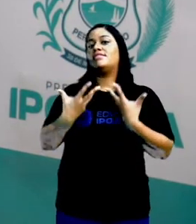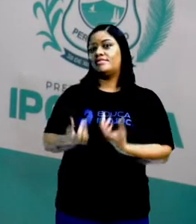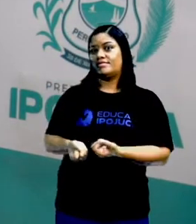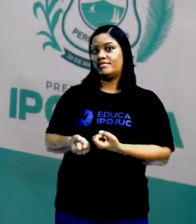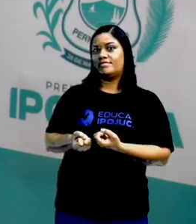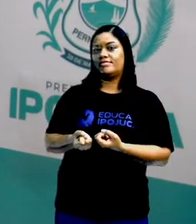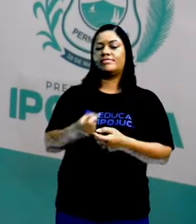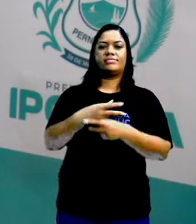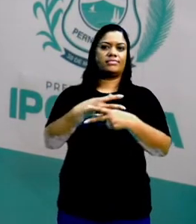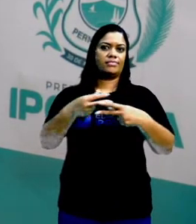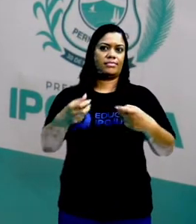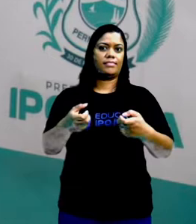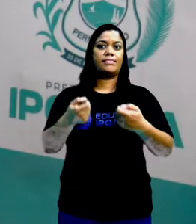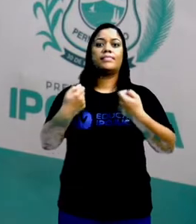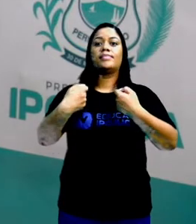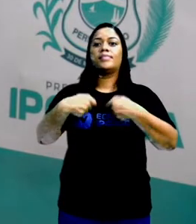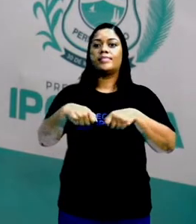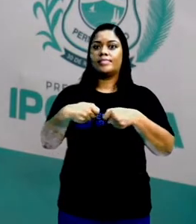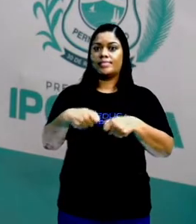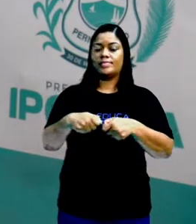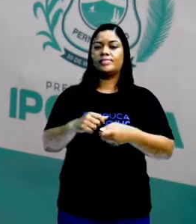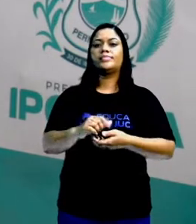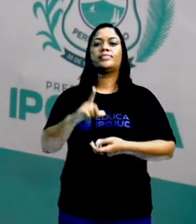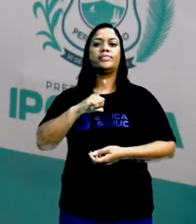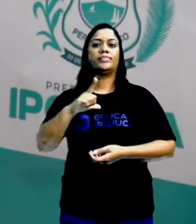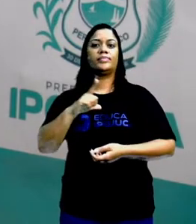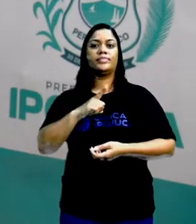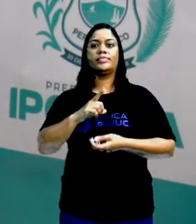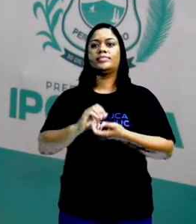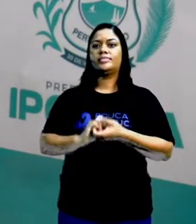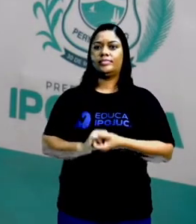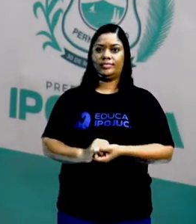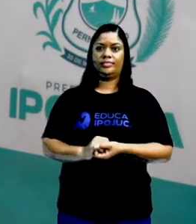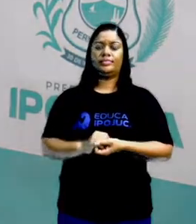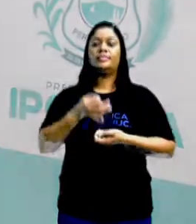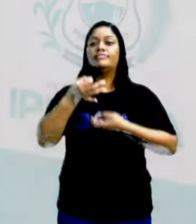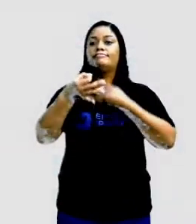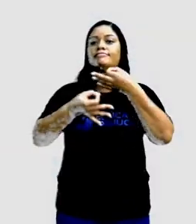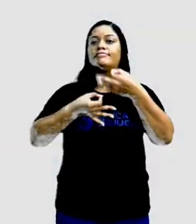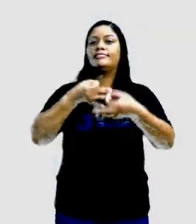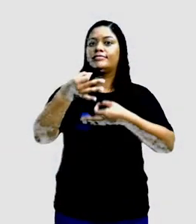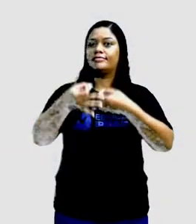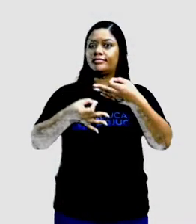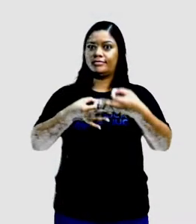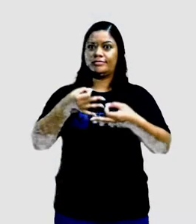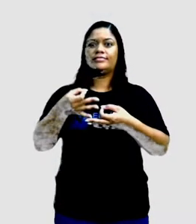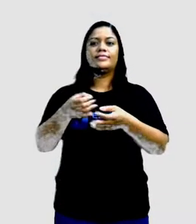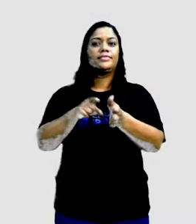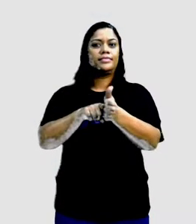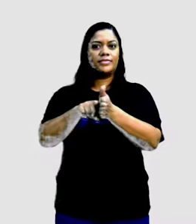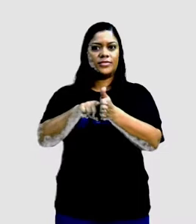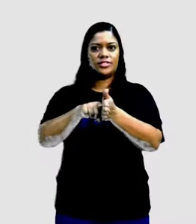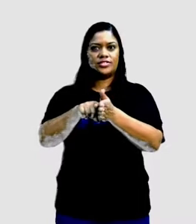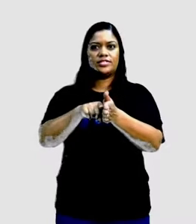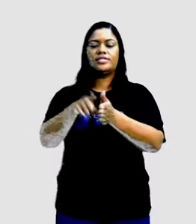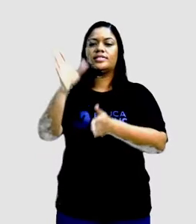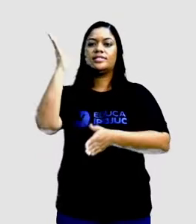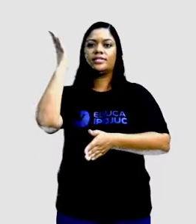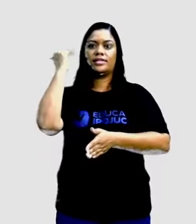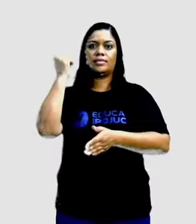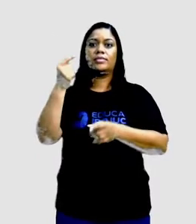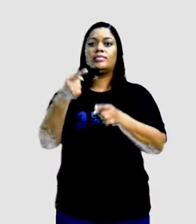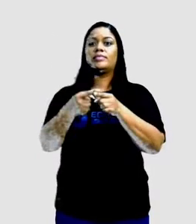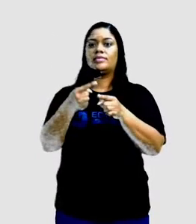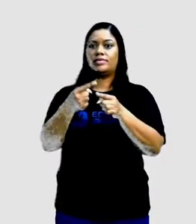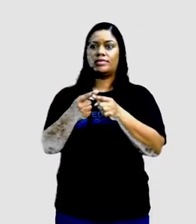uma determinada coisa, mas a gente tem que ter, ó, argumentos sólidos, pesquisar, saber